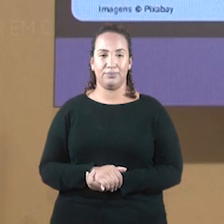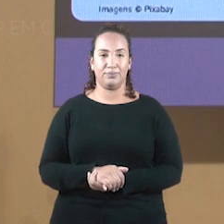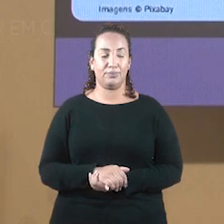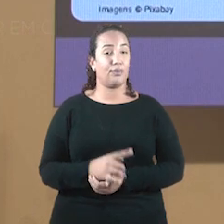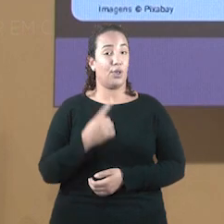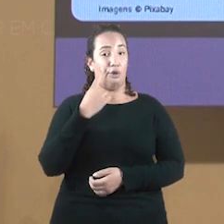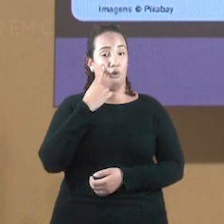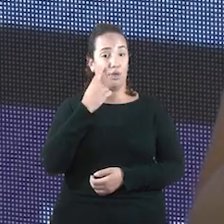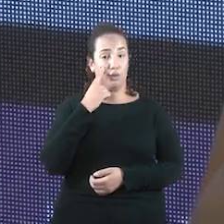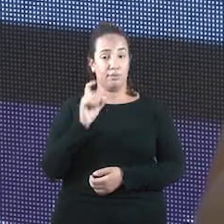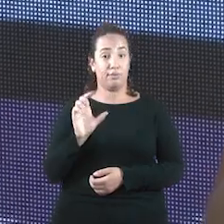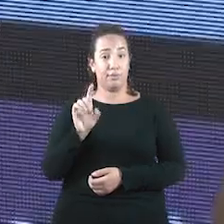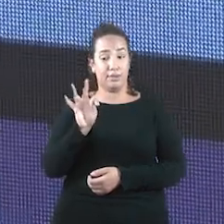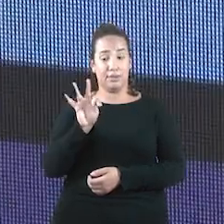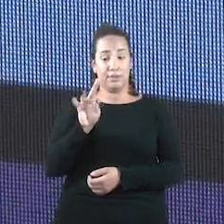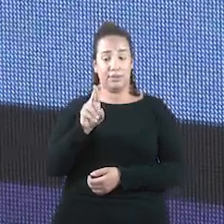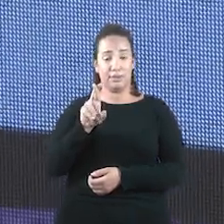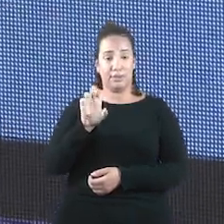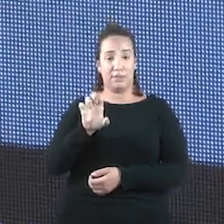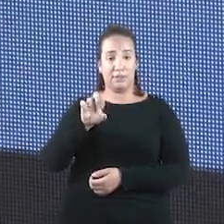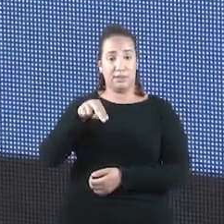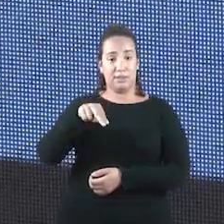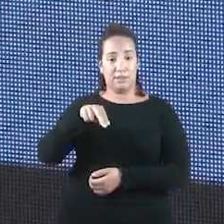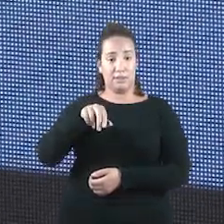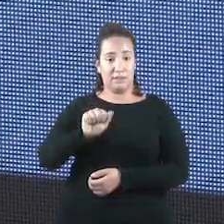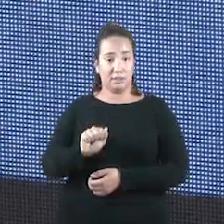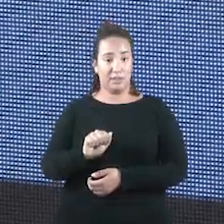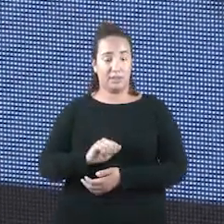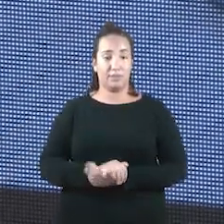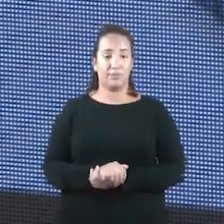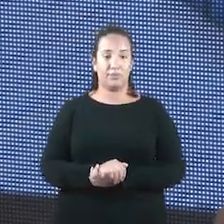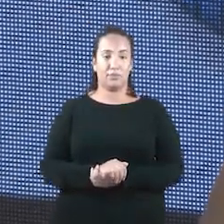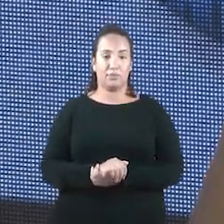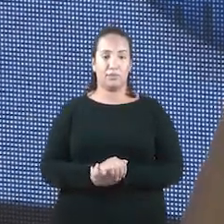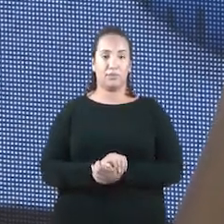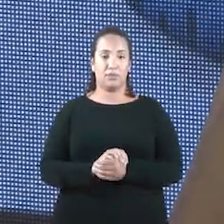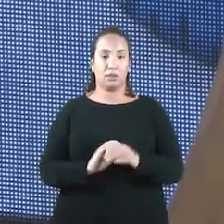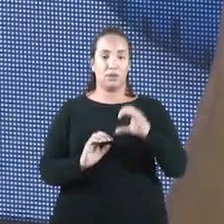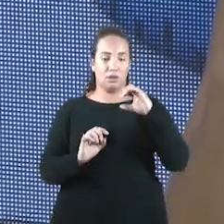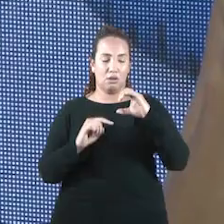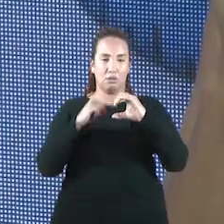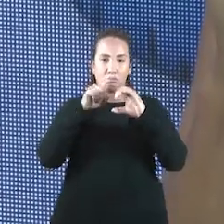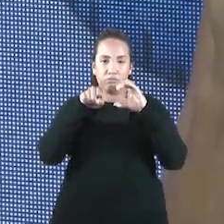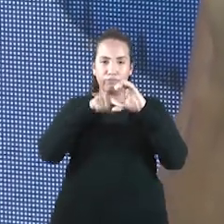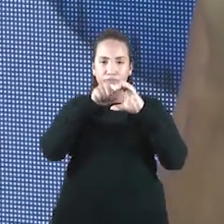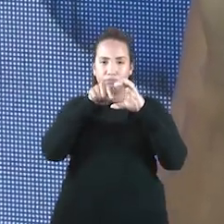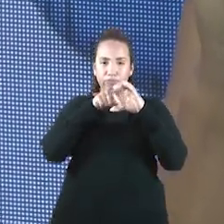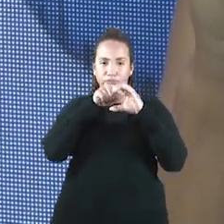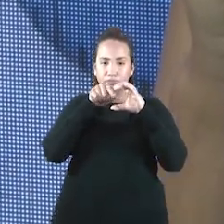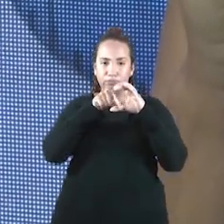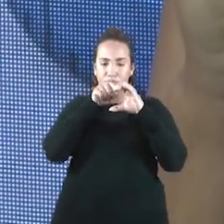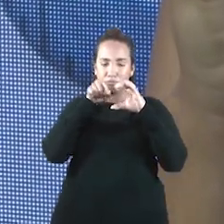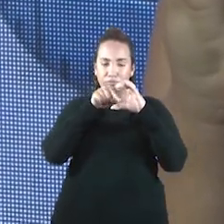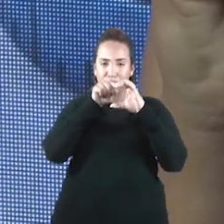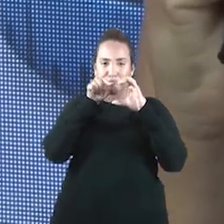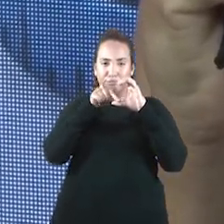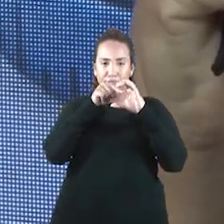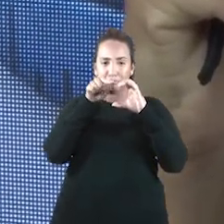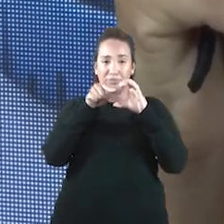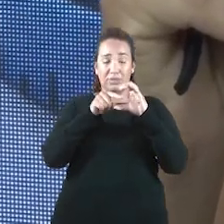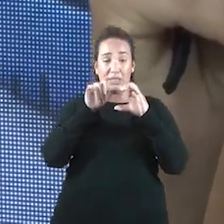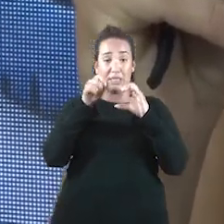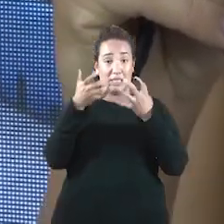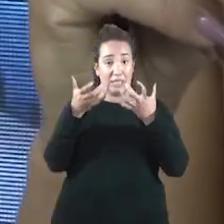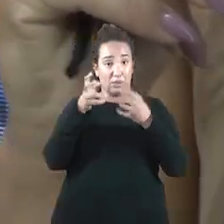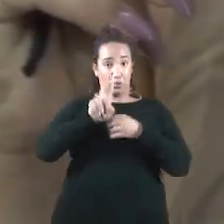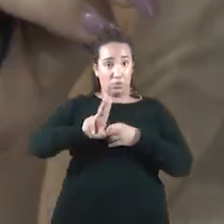Essa é uma trena. Ela fica toda enrolada dentro desse compartimento. Para usá-la,